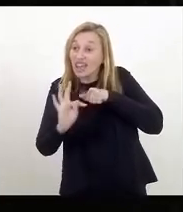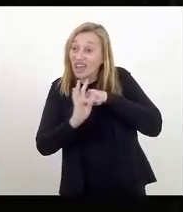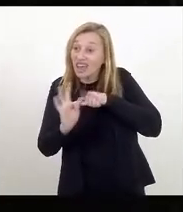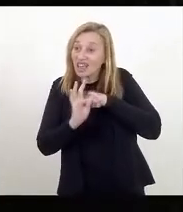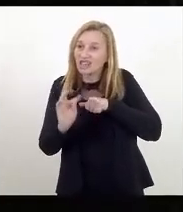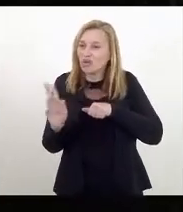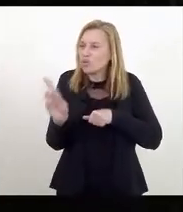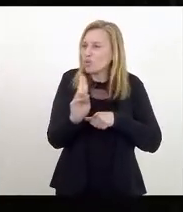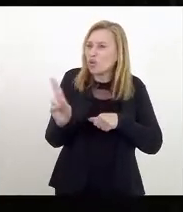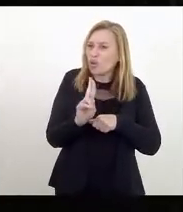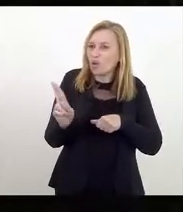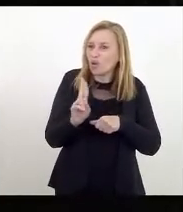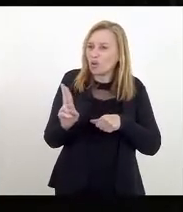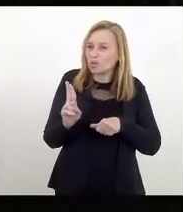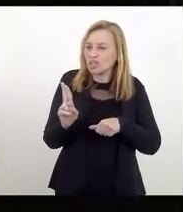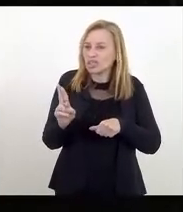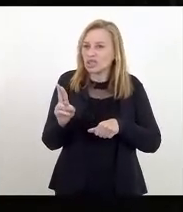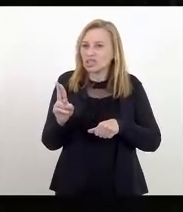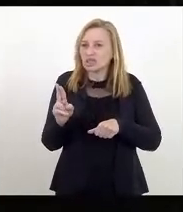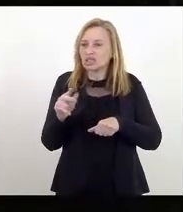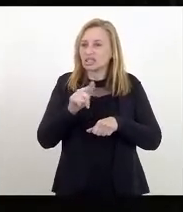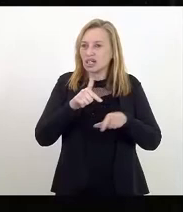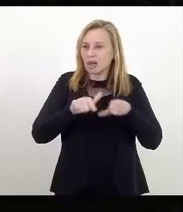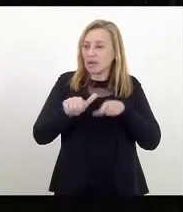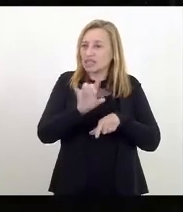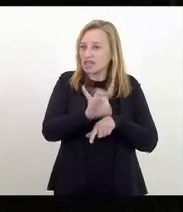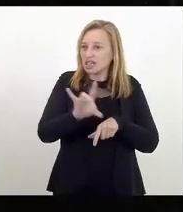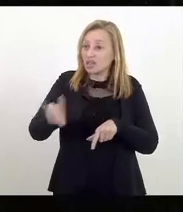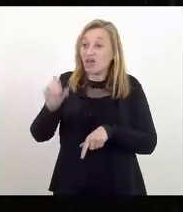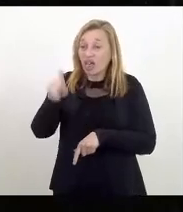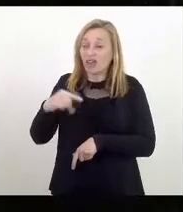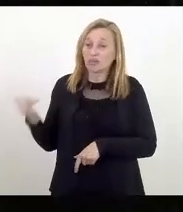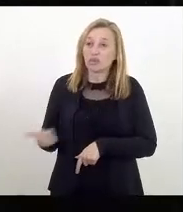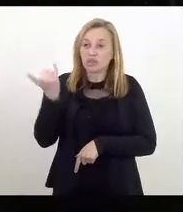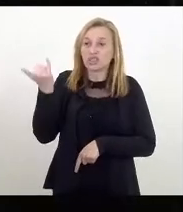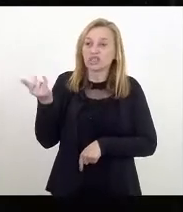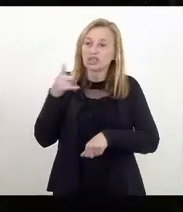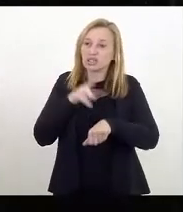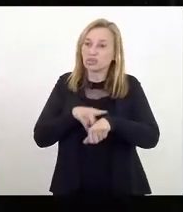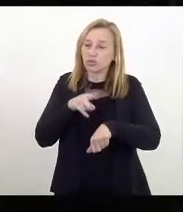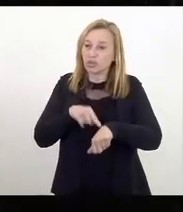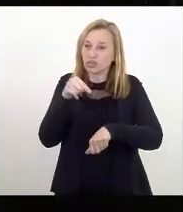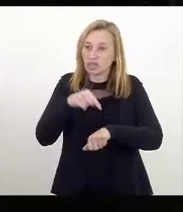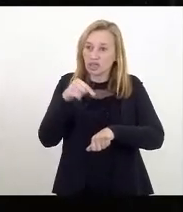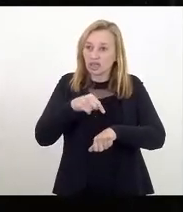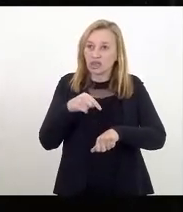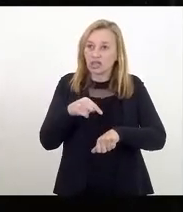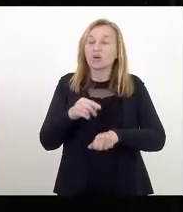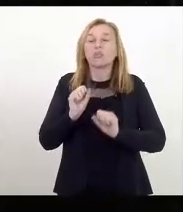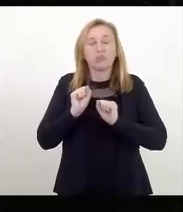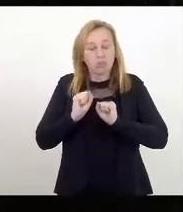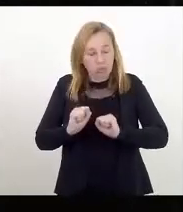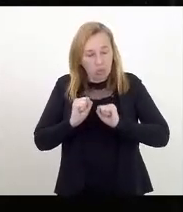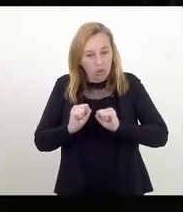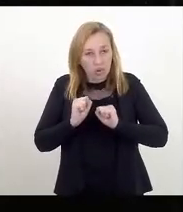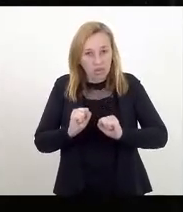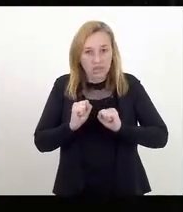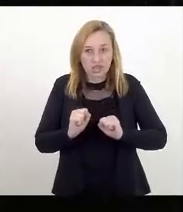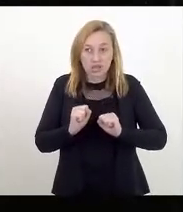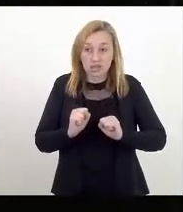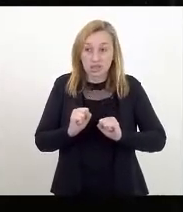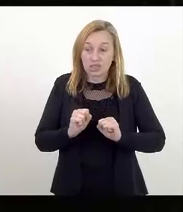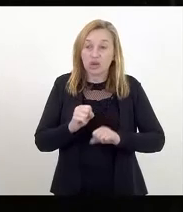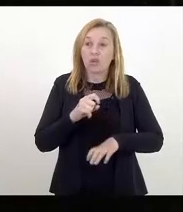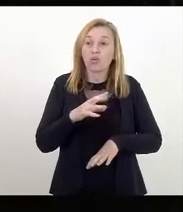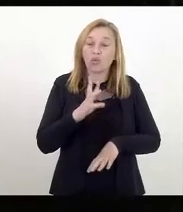lá o nome de carreira que tenha. Então, é importante que, nesse momento aqui, a gente possa consolidar o